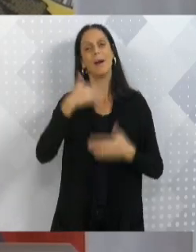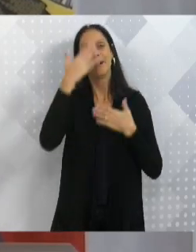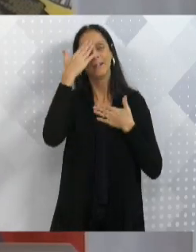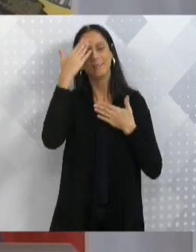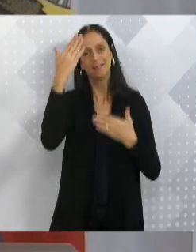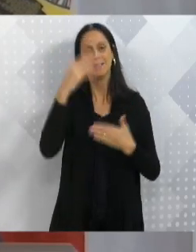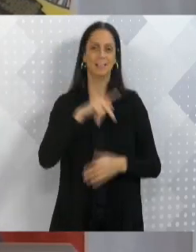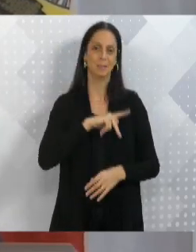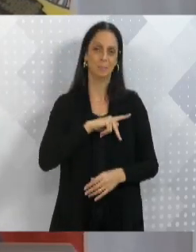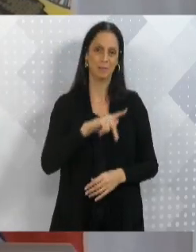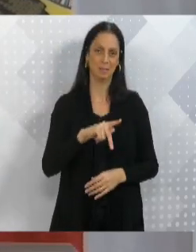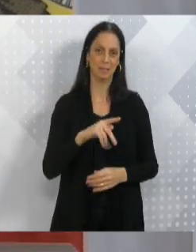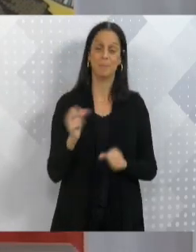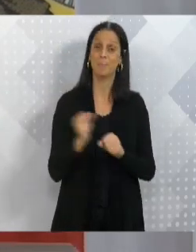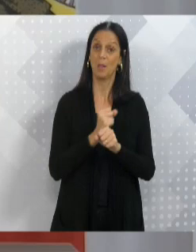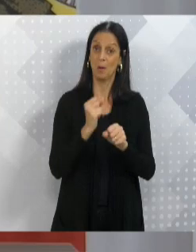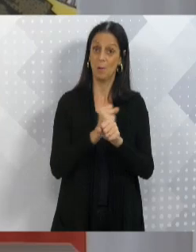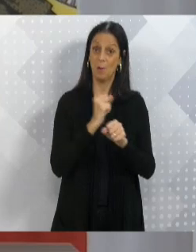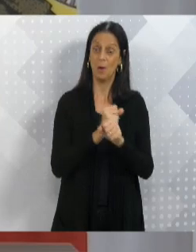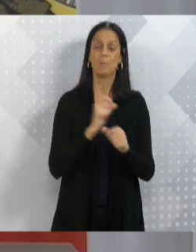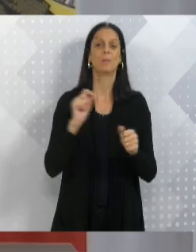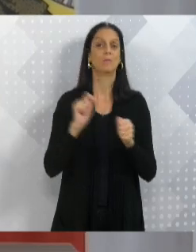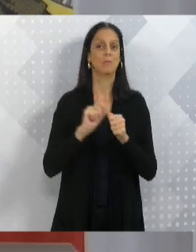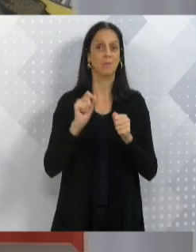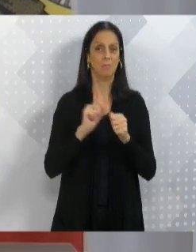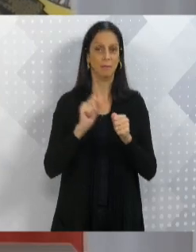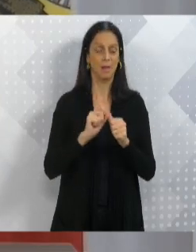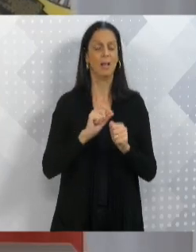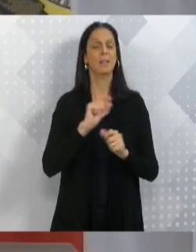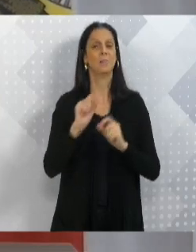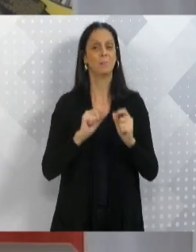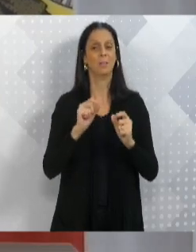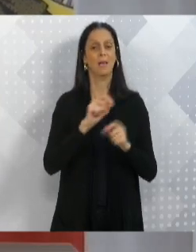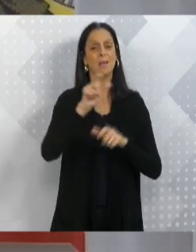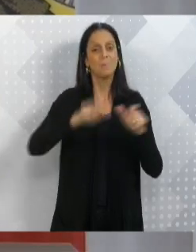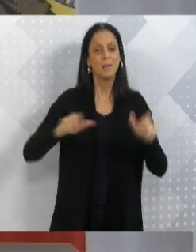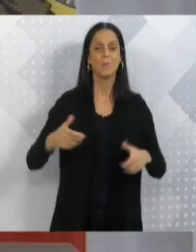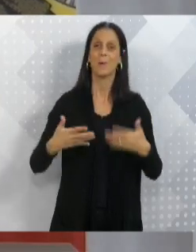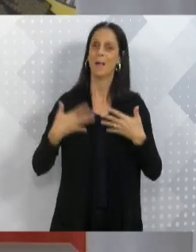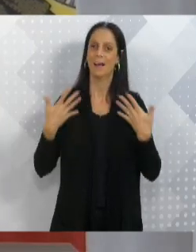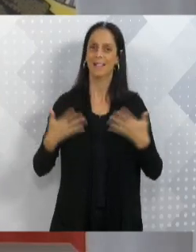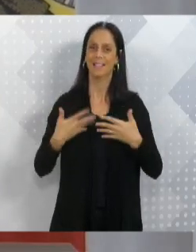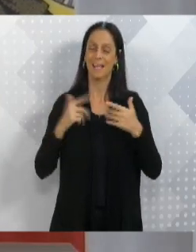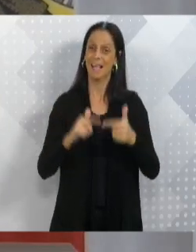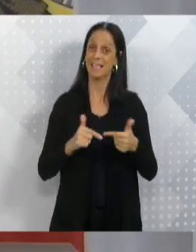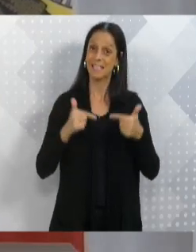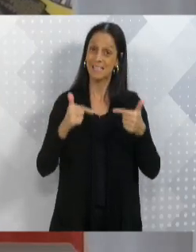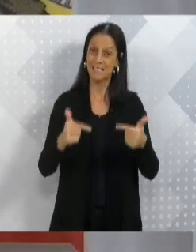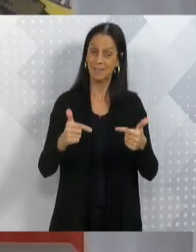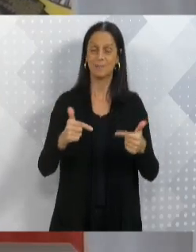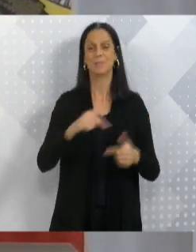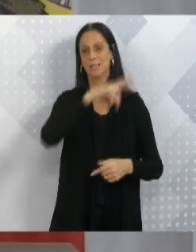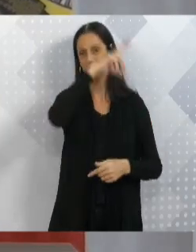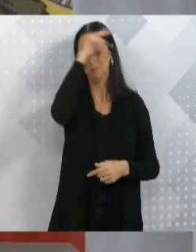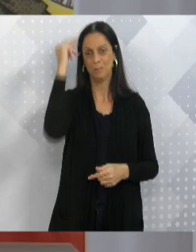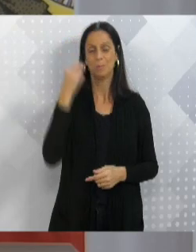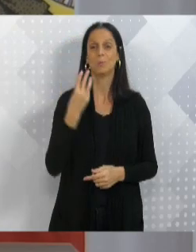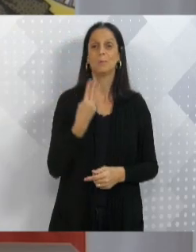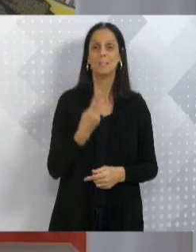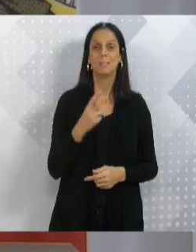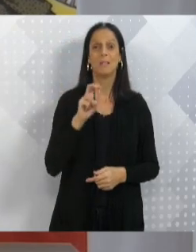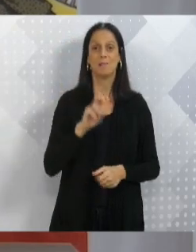senhor presidente, obras que fazem a alegria da nossa gente, as ações do Executivo nos 35